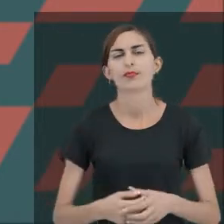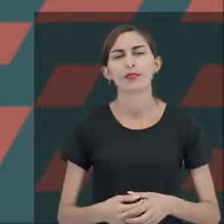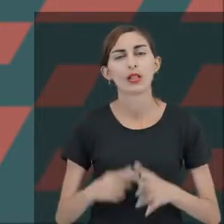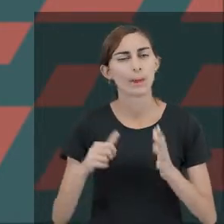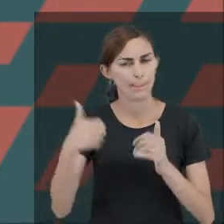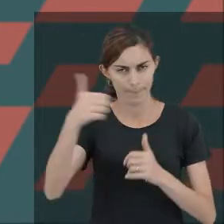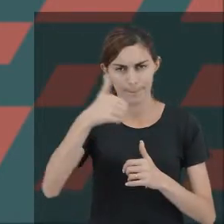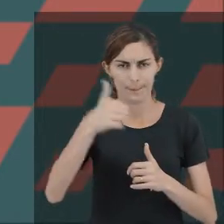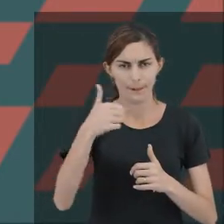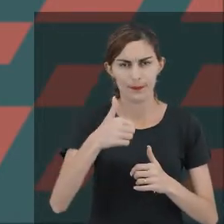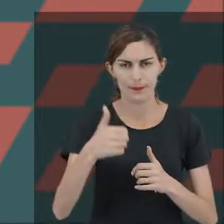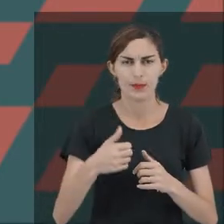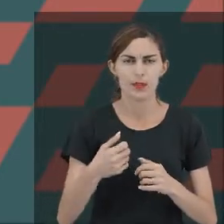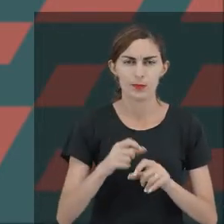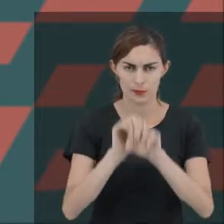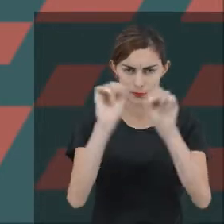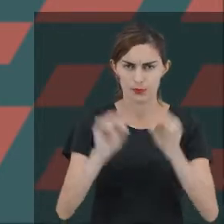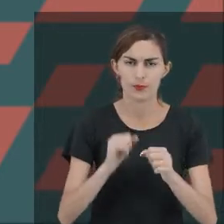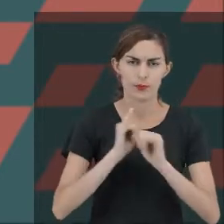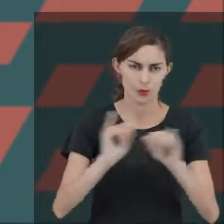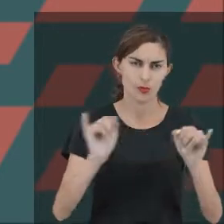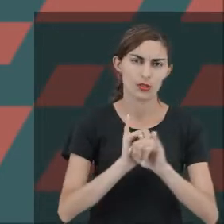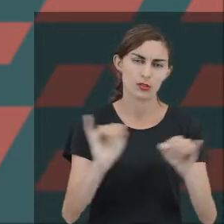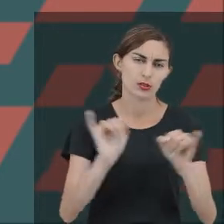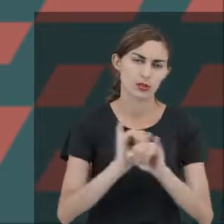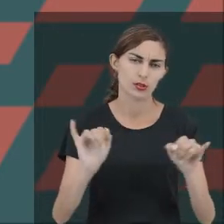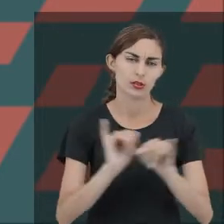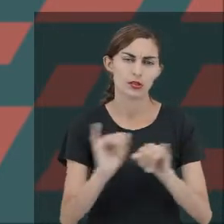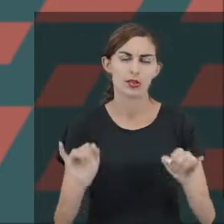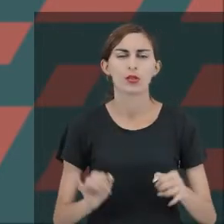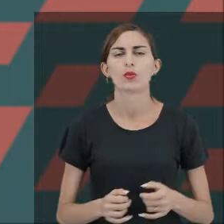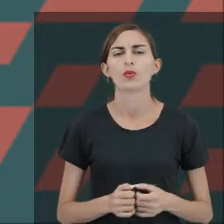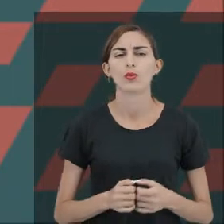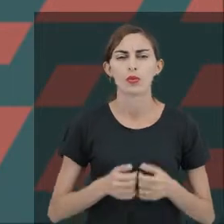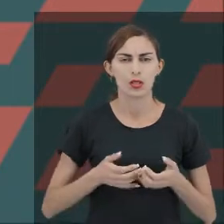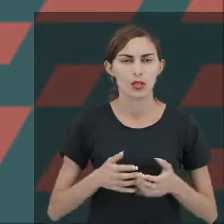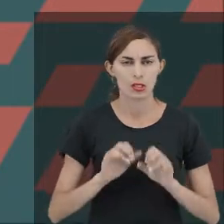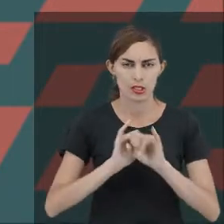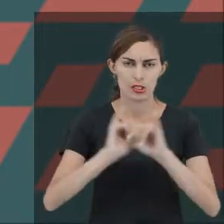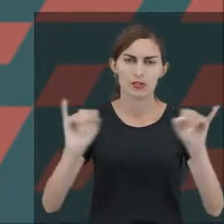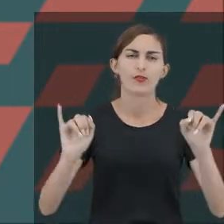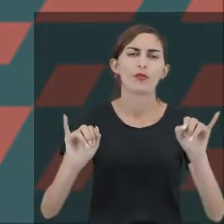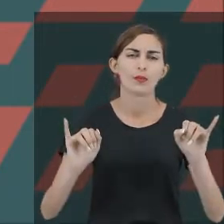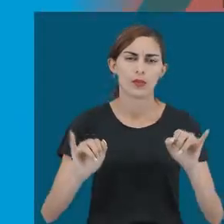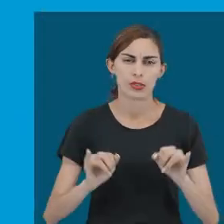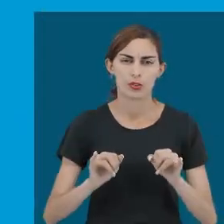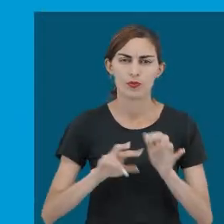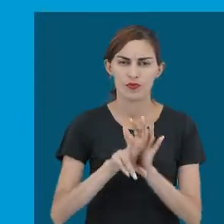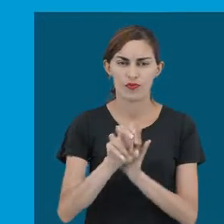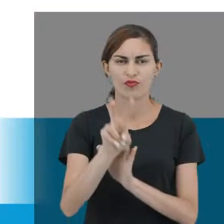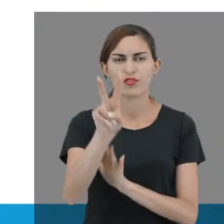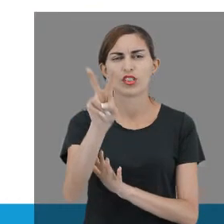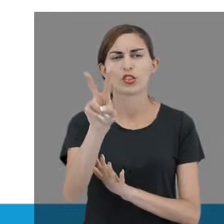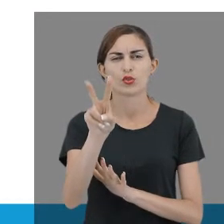O primeiro sistema de informação, que é ligado ao nascimento, é o Sistema de Informação sobre Nascidos Vivos,